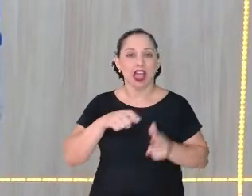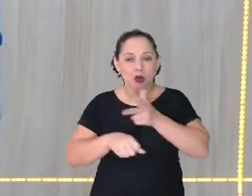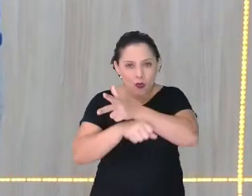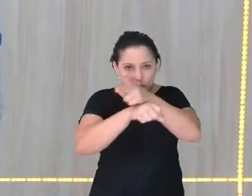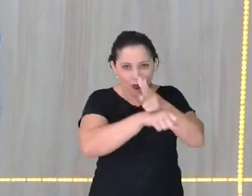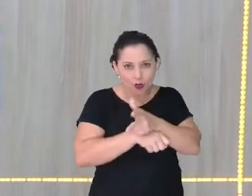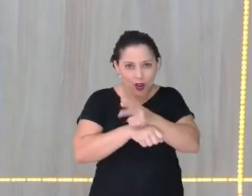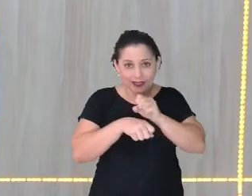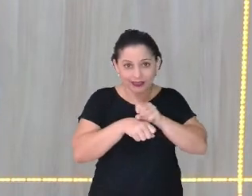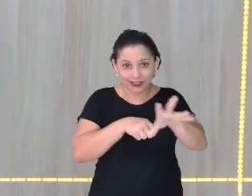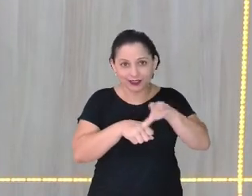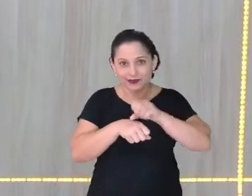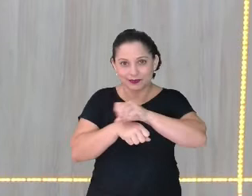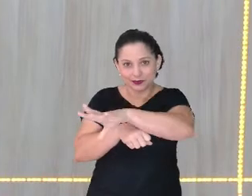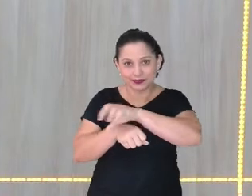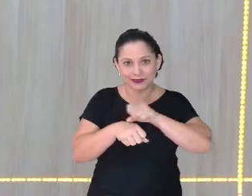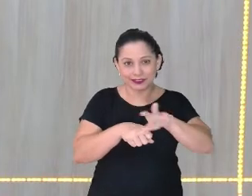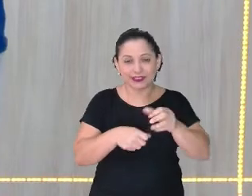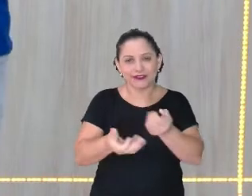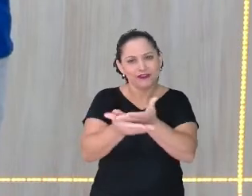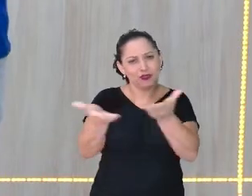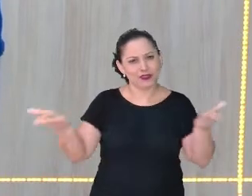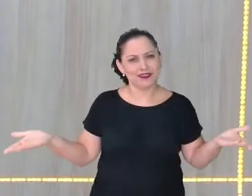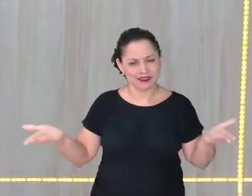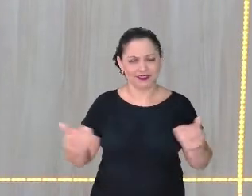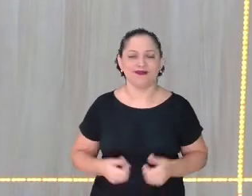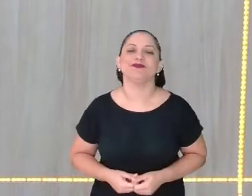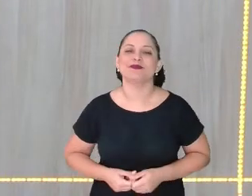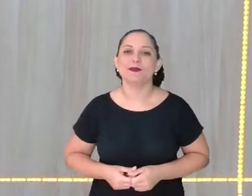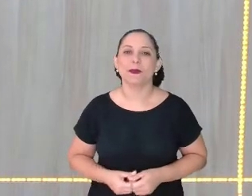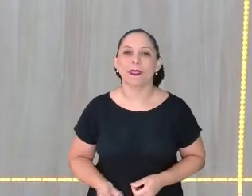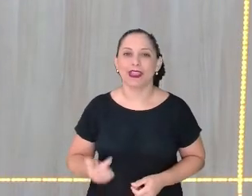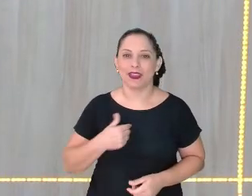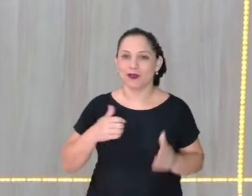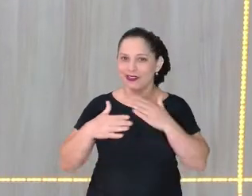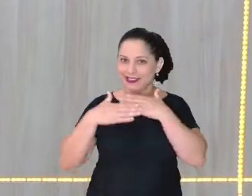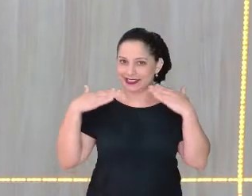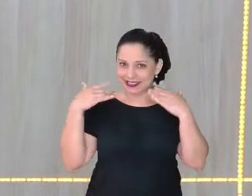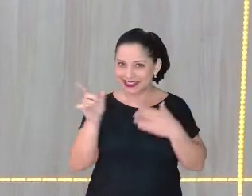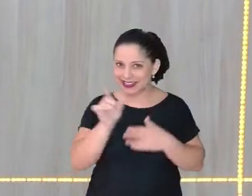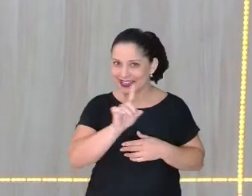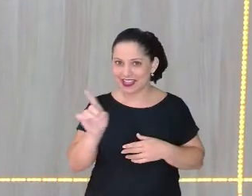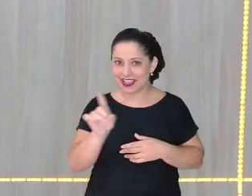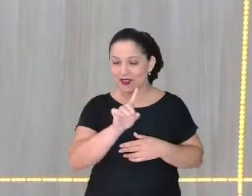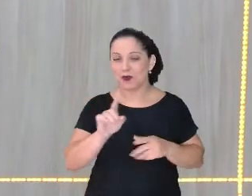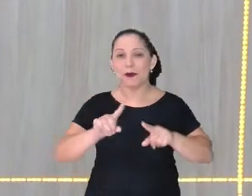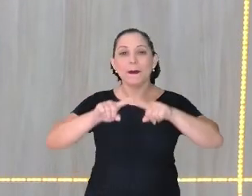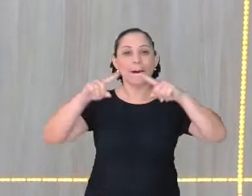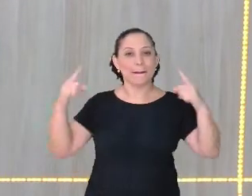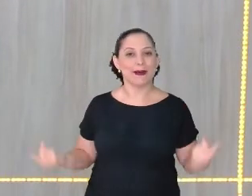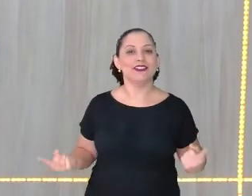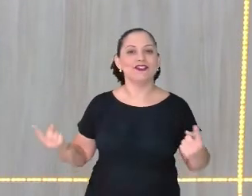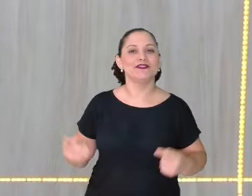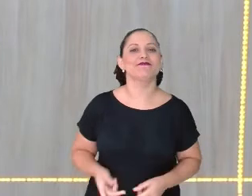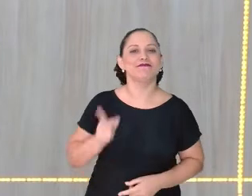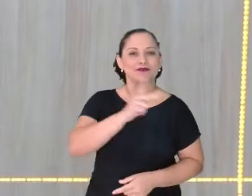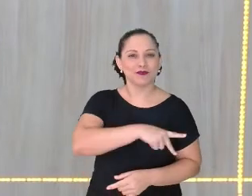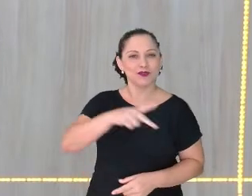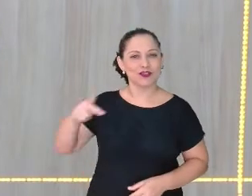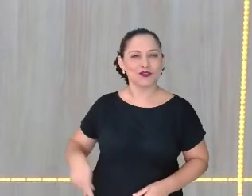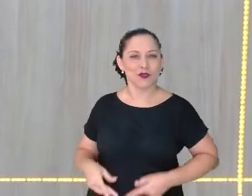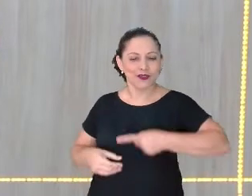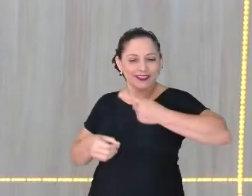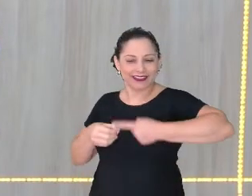para você uma imagem. Eu não sou o professor do rostinho lindo, mas sou o